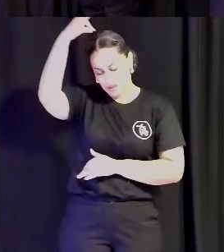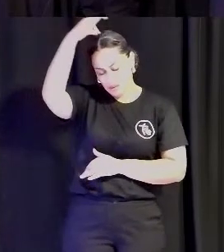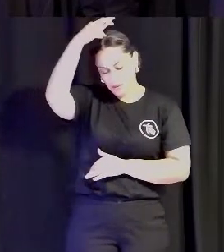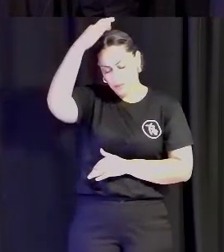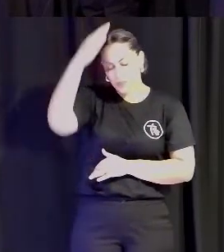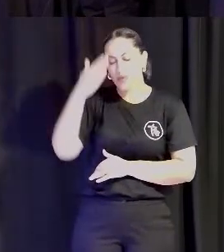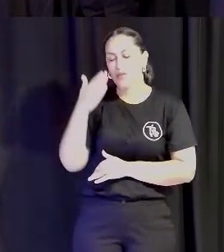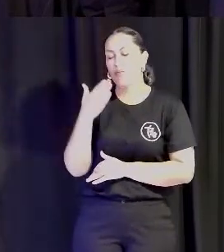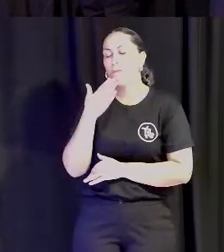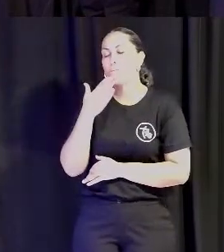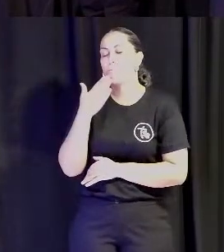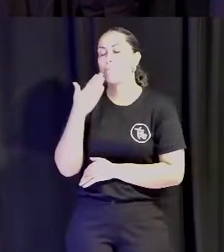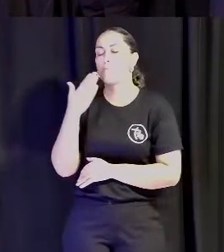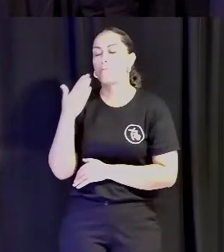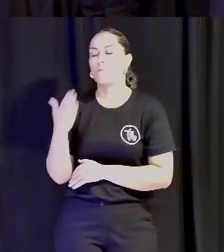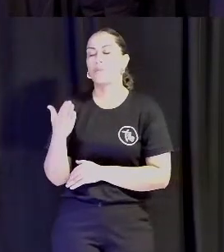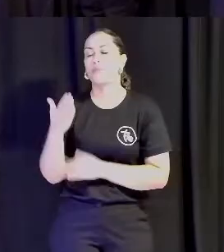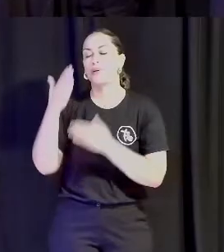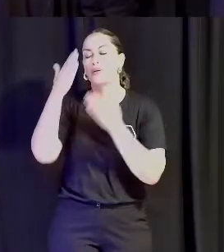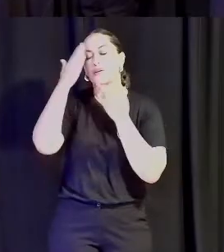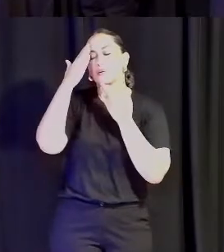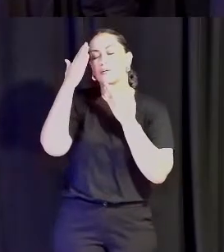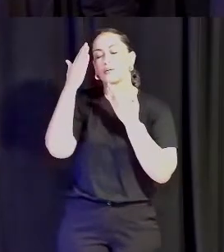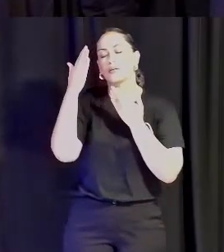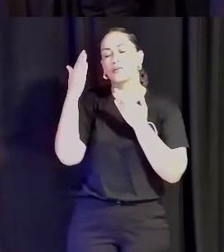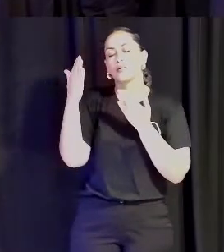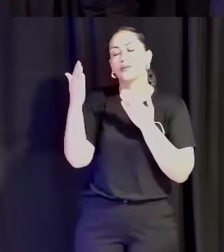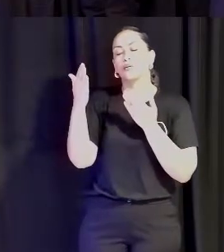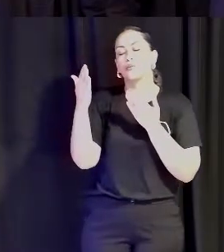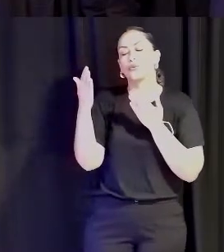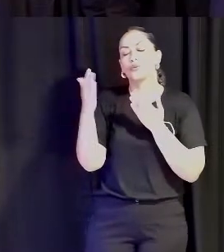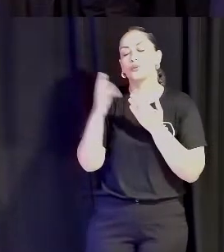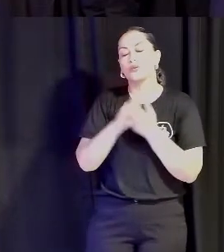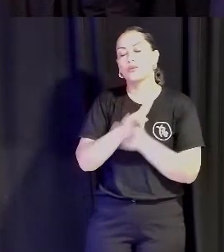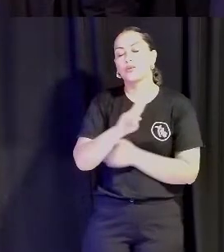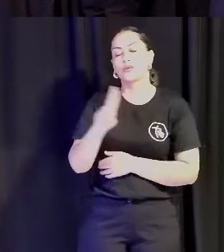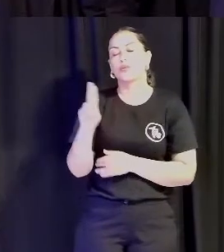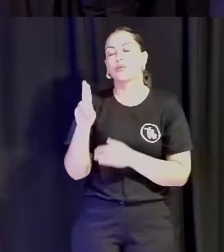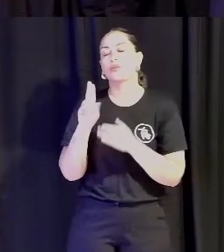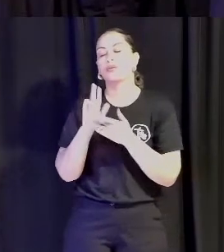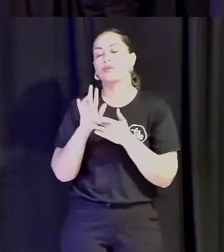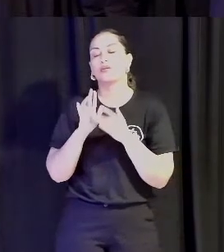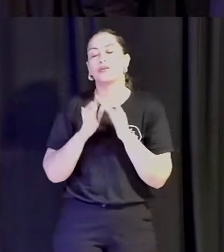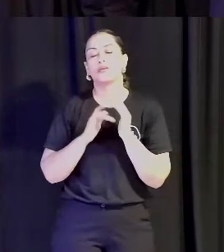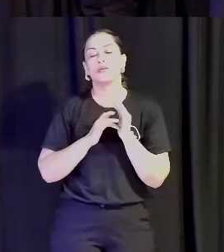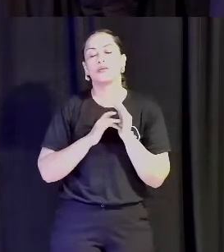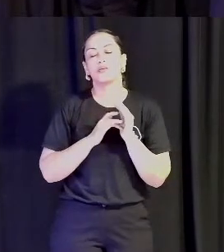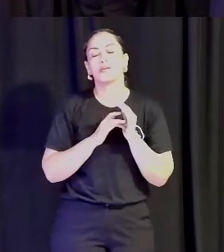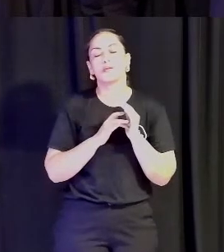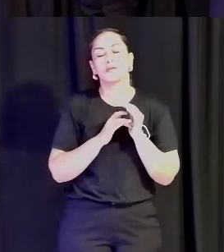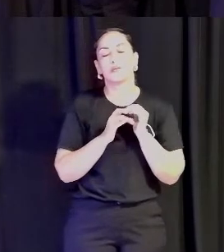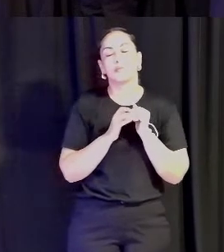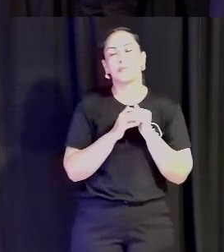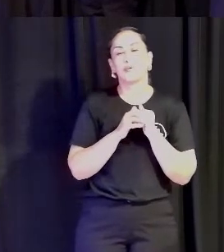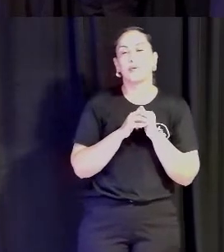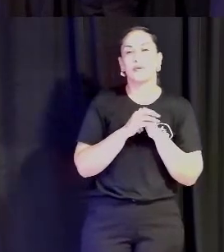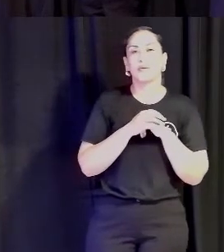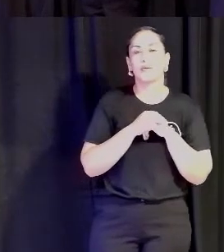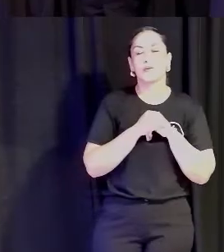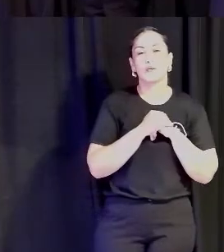Te pedimos, te agradecemos, em nome de Jesus.